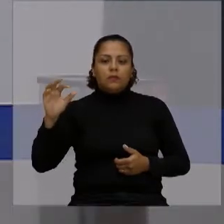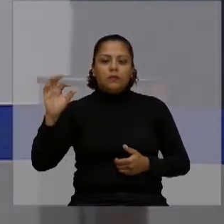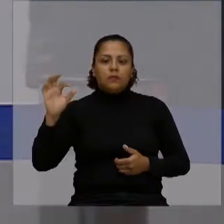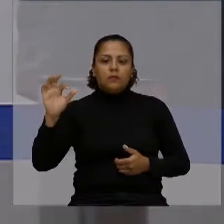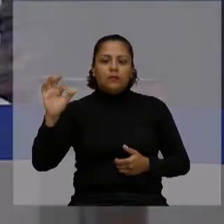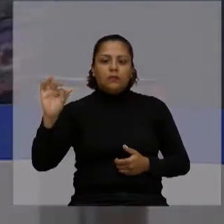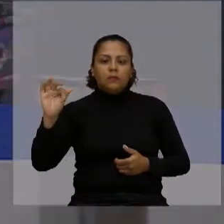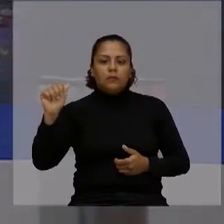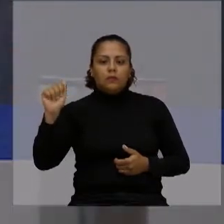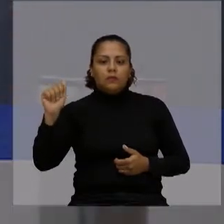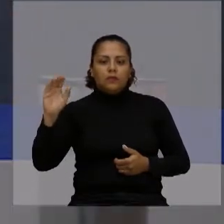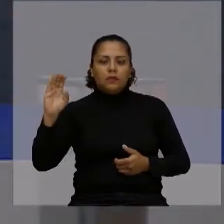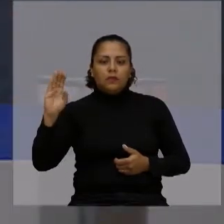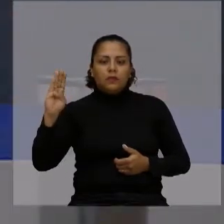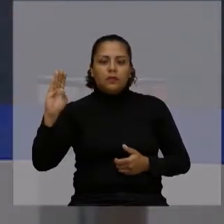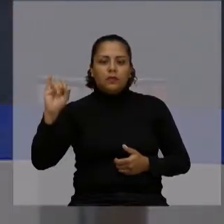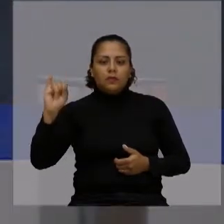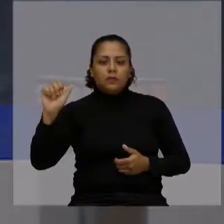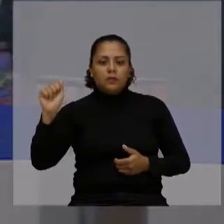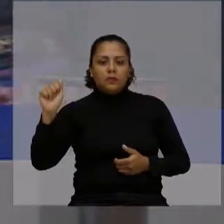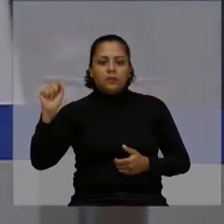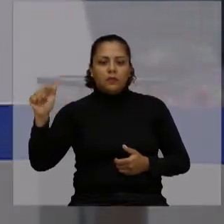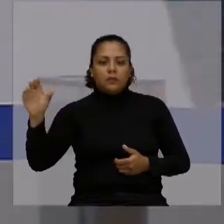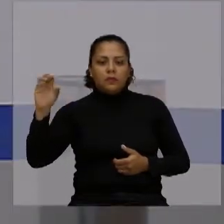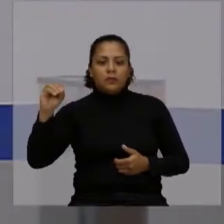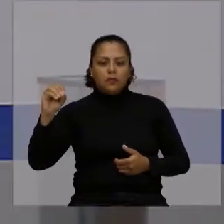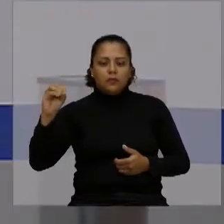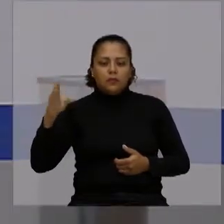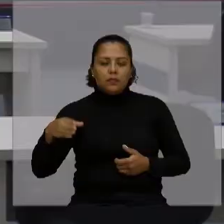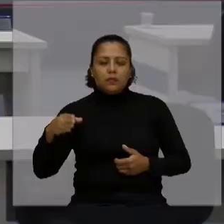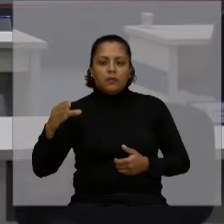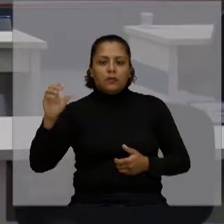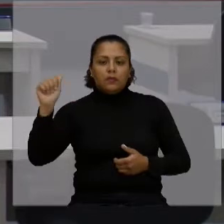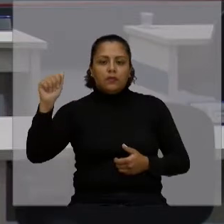Fabião Zagueiro e vereadora Amélia Naomi.